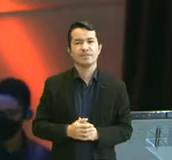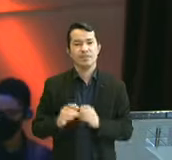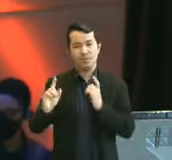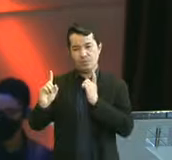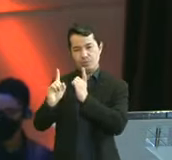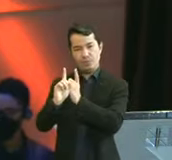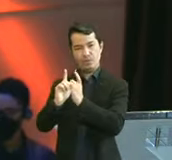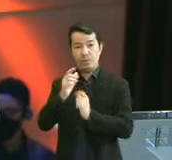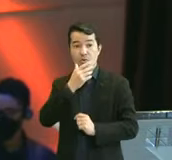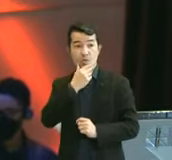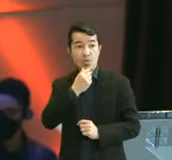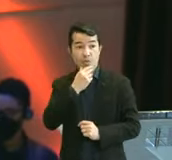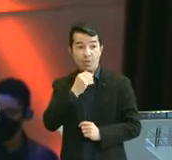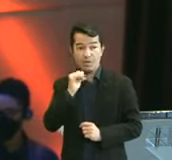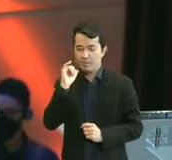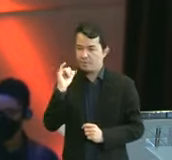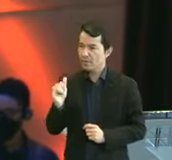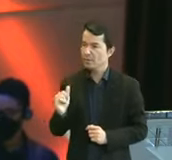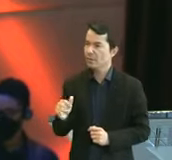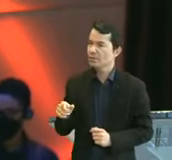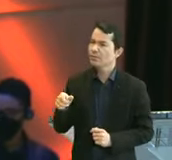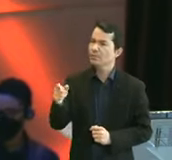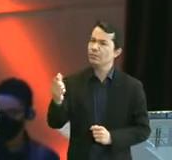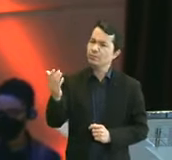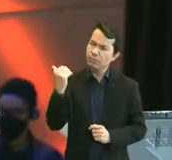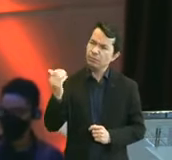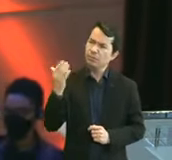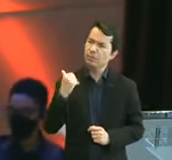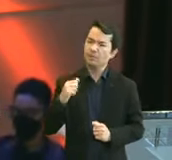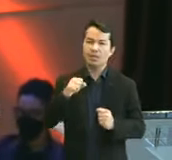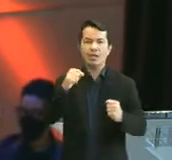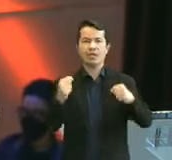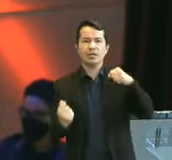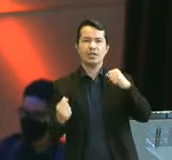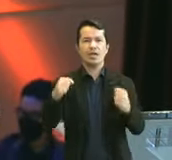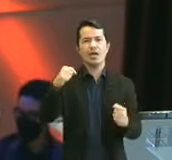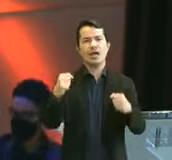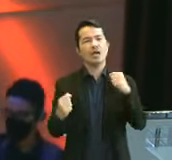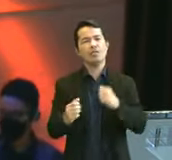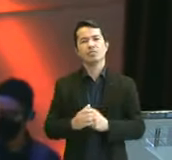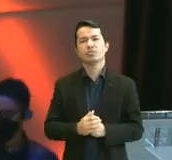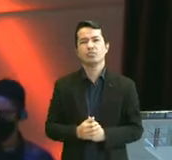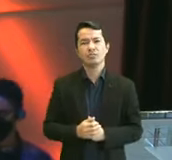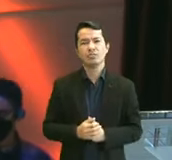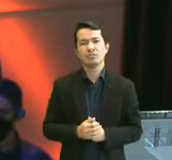Aquele irmão falou: pastor, entra aqui no carro. Entrei no carro.